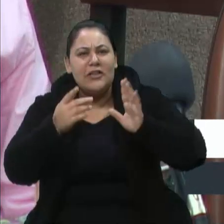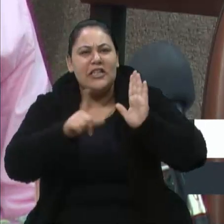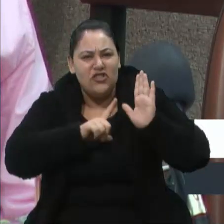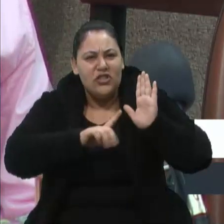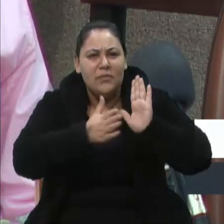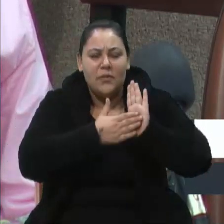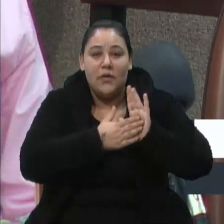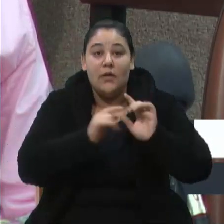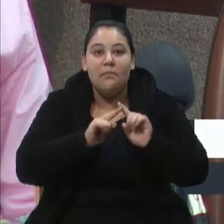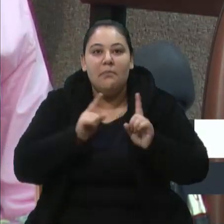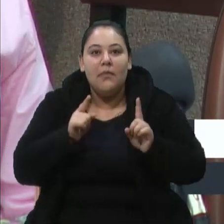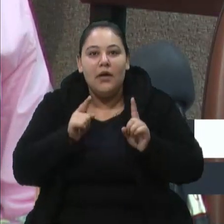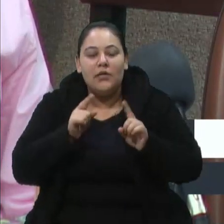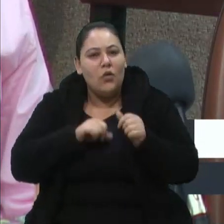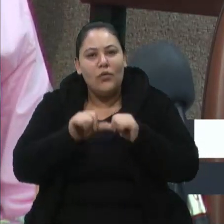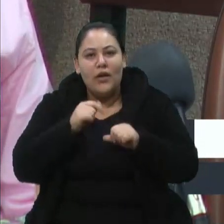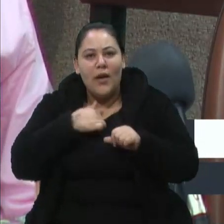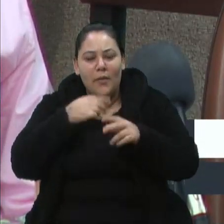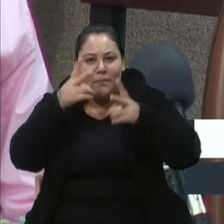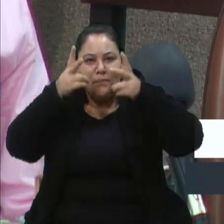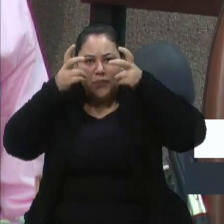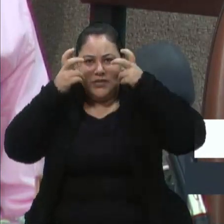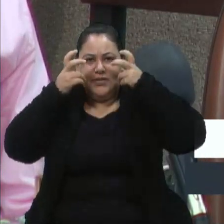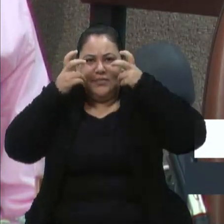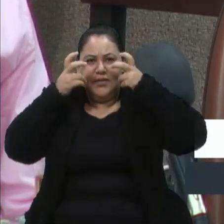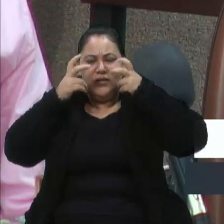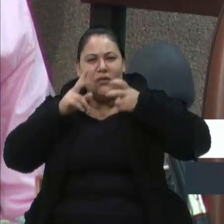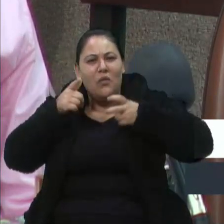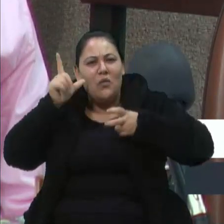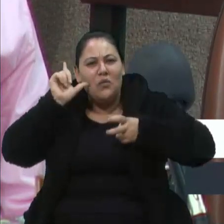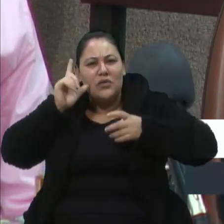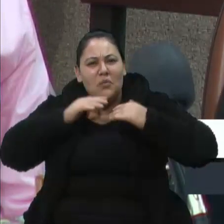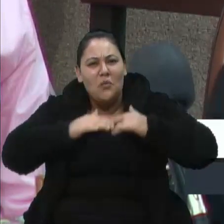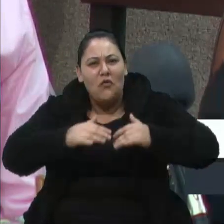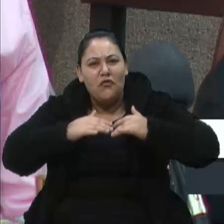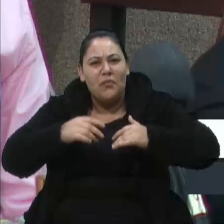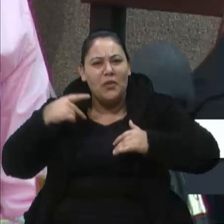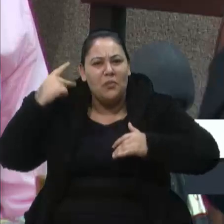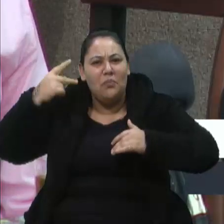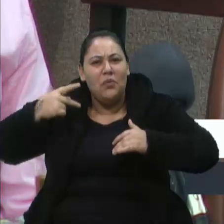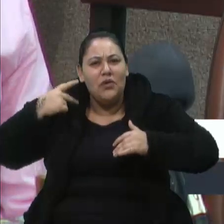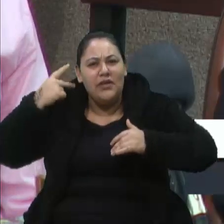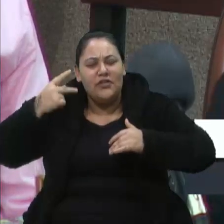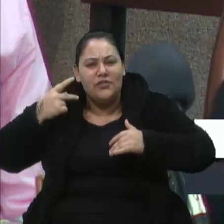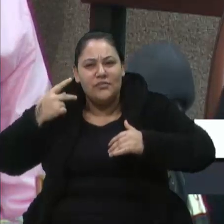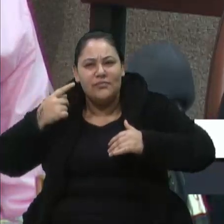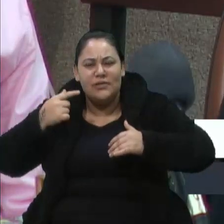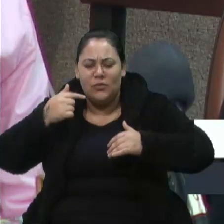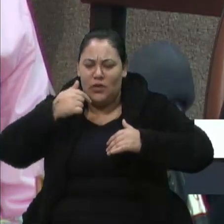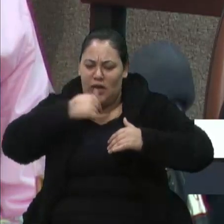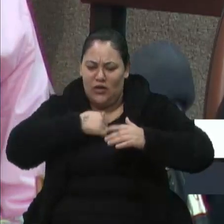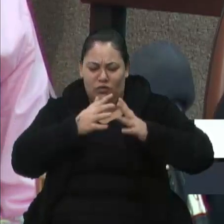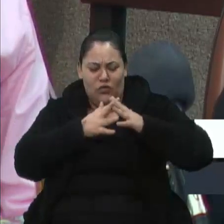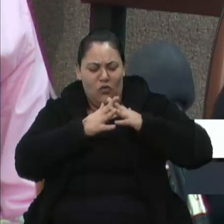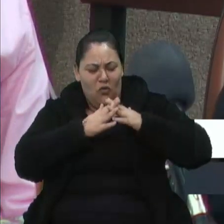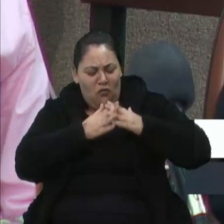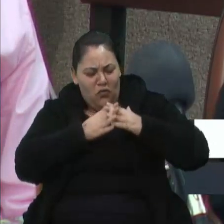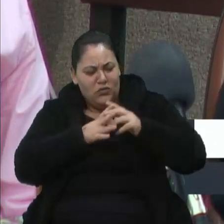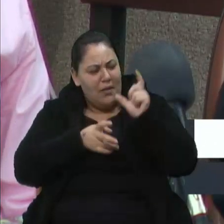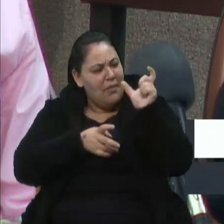movimentações foi um movimento político novamente. Então, eu estou um pouquinho confuso com a palavra